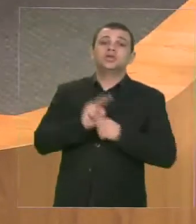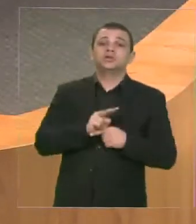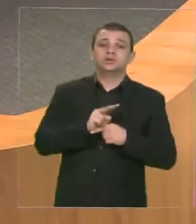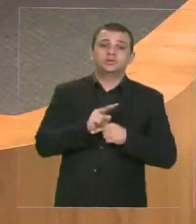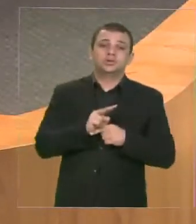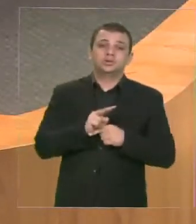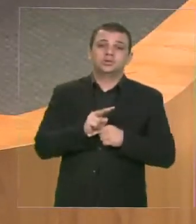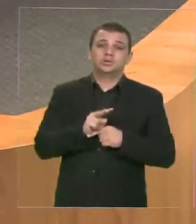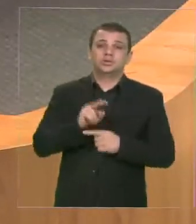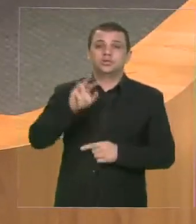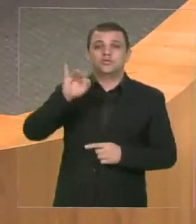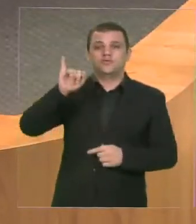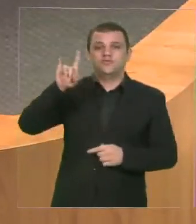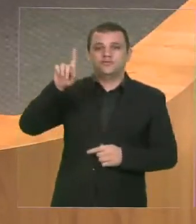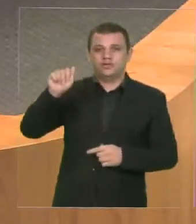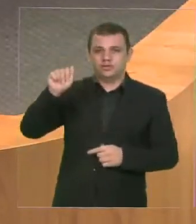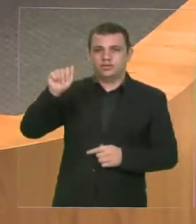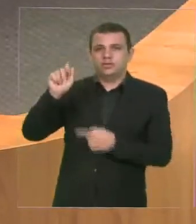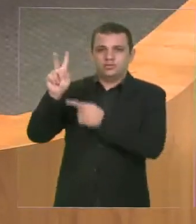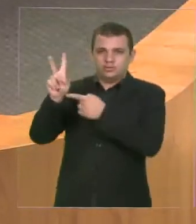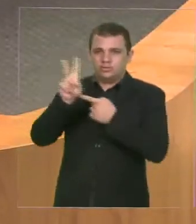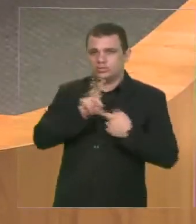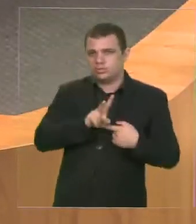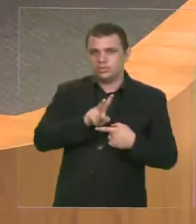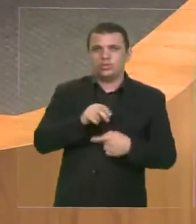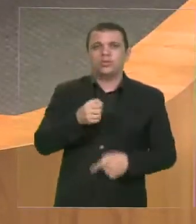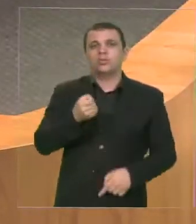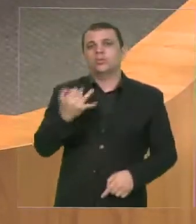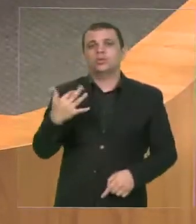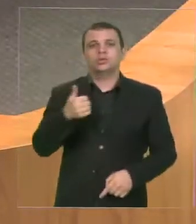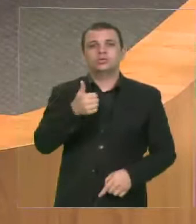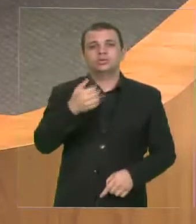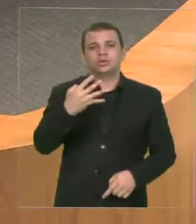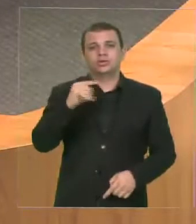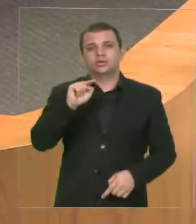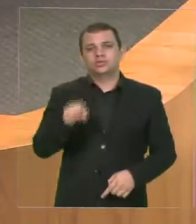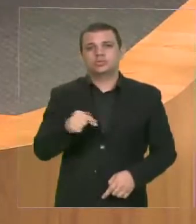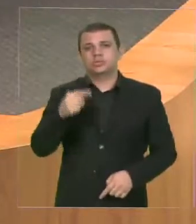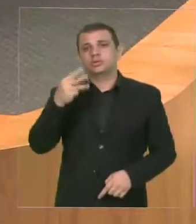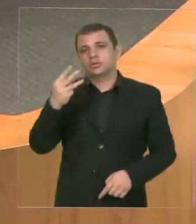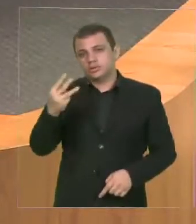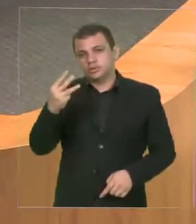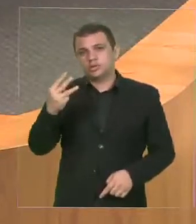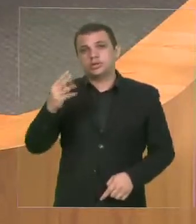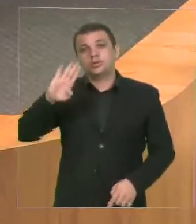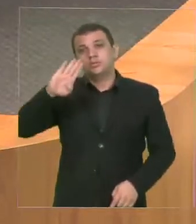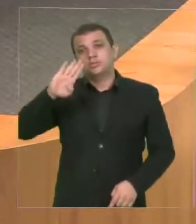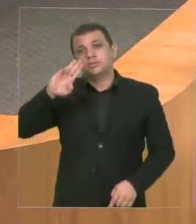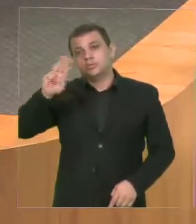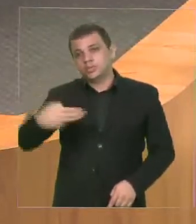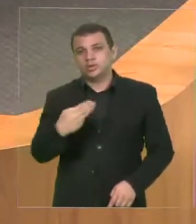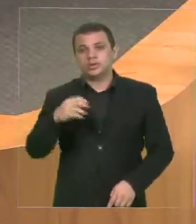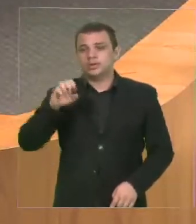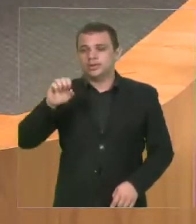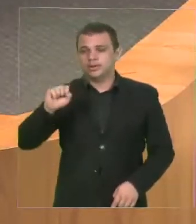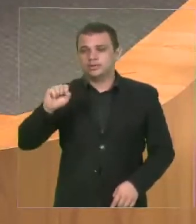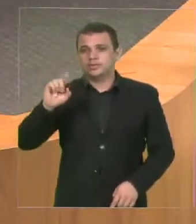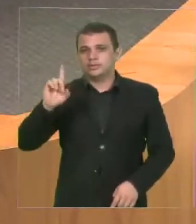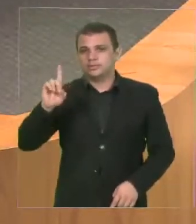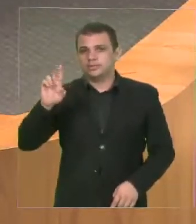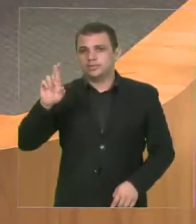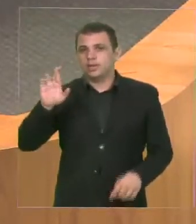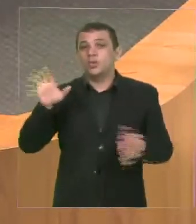moeda internacional do Fundo Internacional de Desenvolvimento Agrícola de 14,3 milhões de SDRs, que é uma cesta de